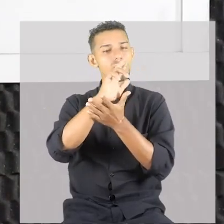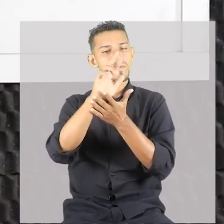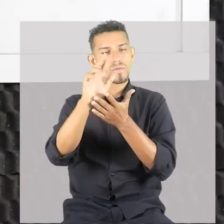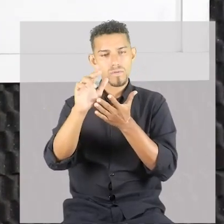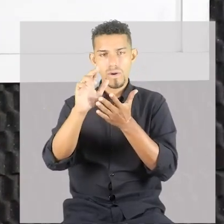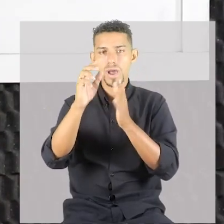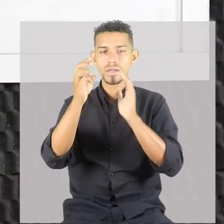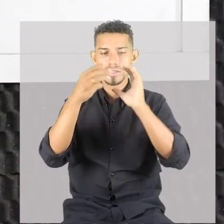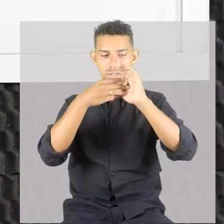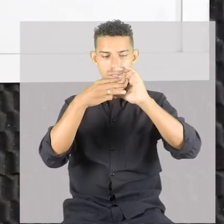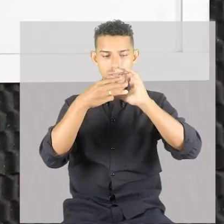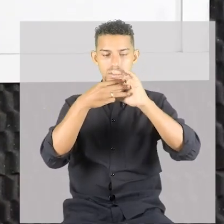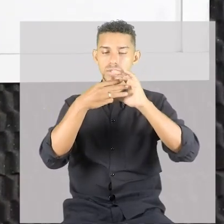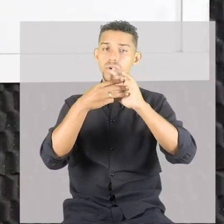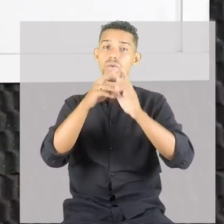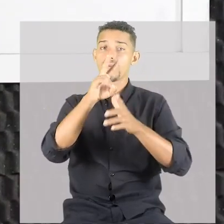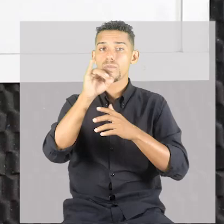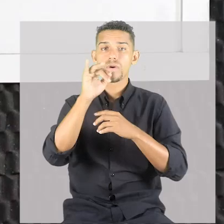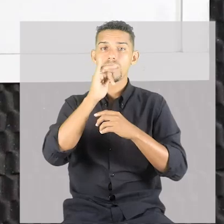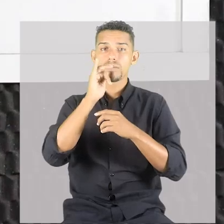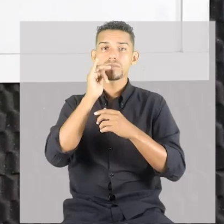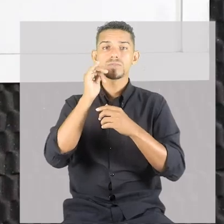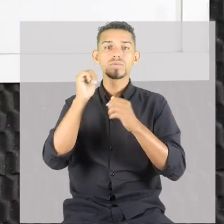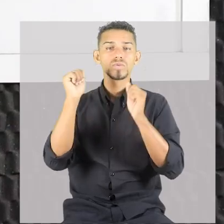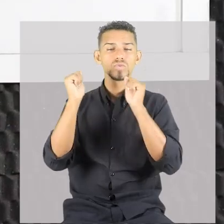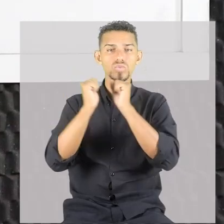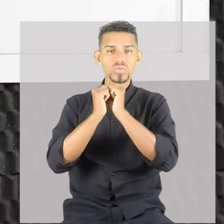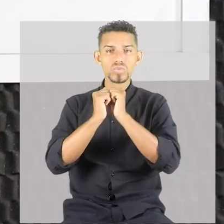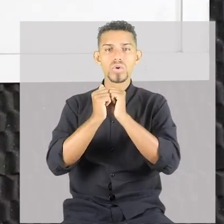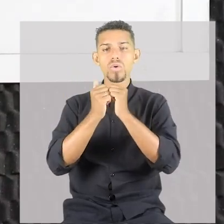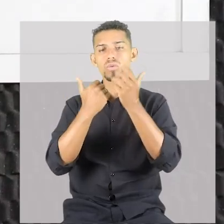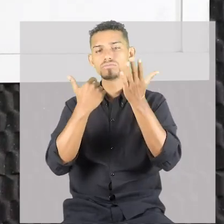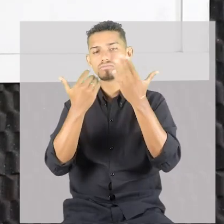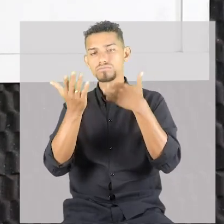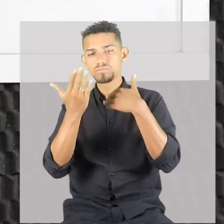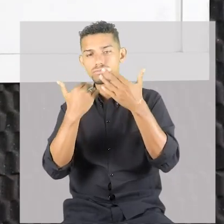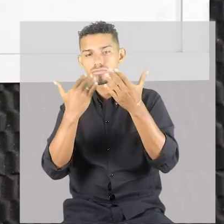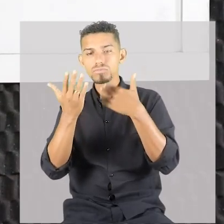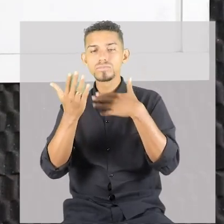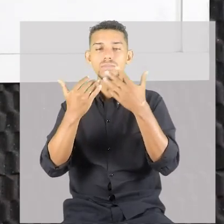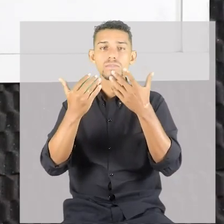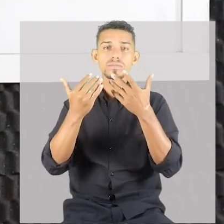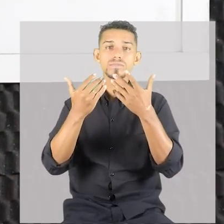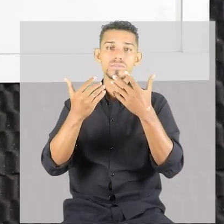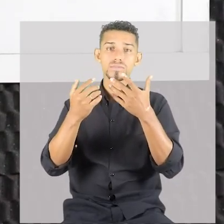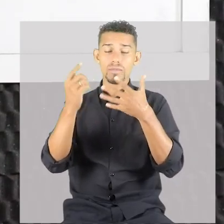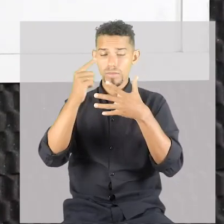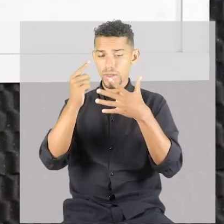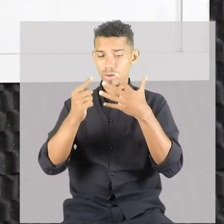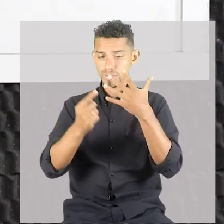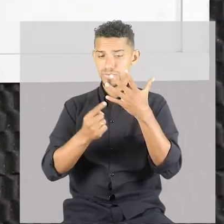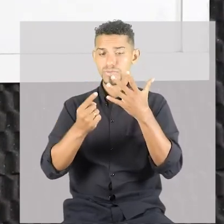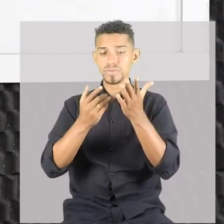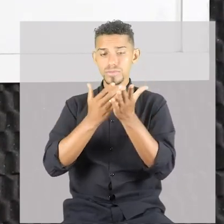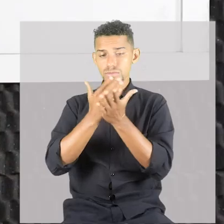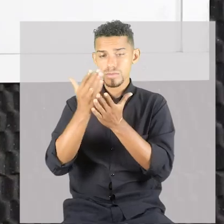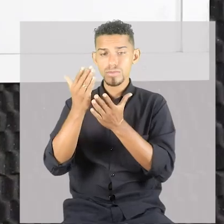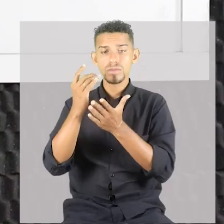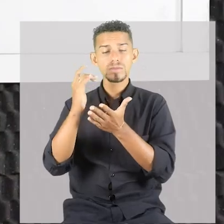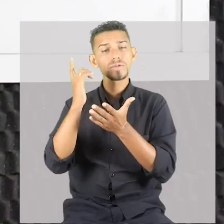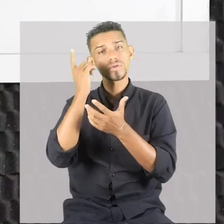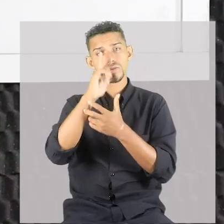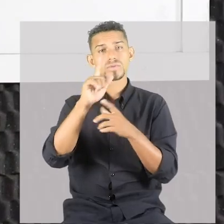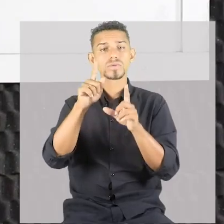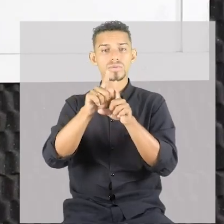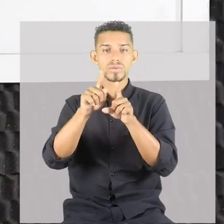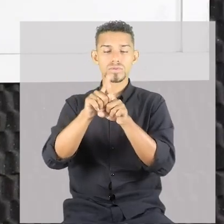que conseguem trabalhar, né, juntas, conversar, né, ali entre si. A partir disso, então, a gente consegue